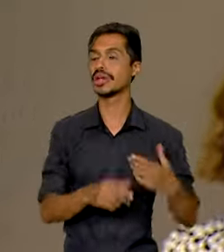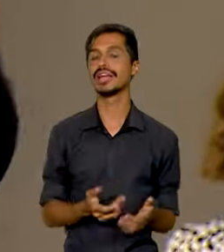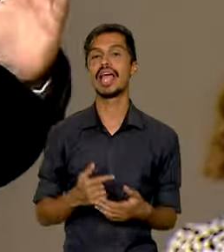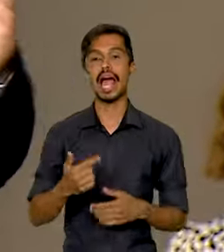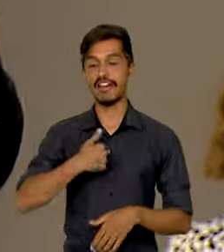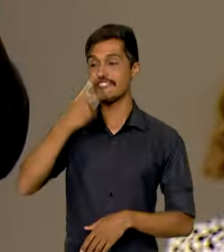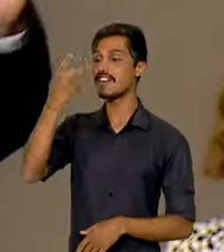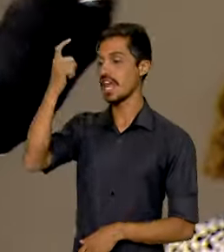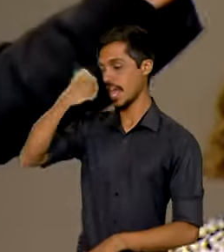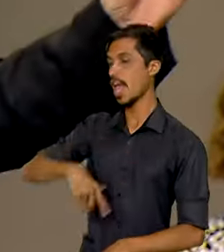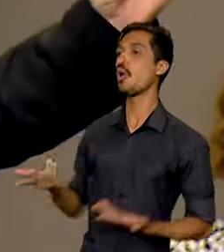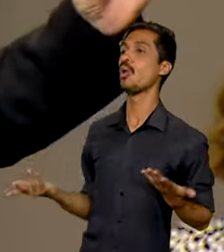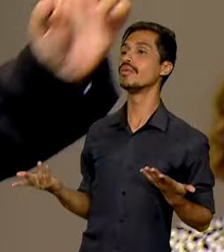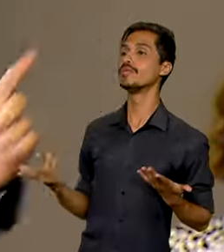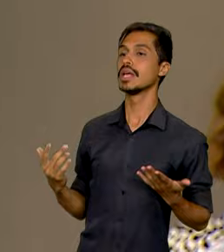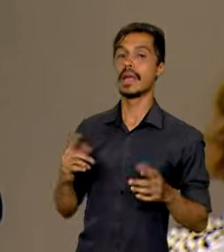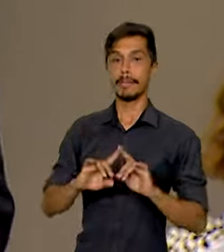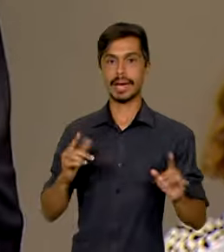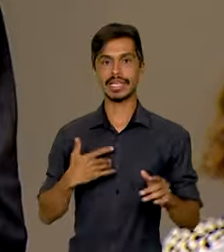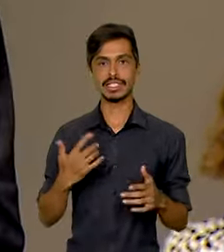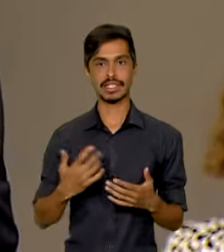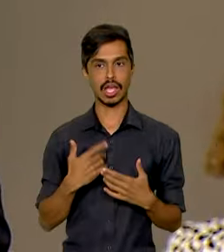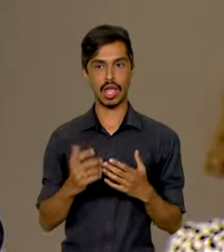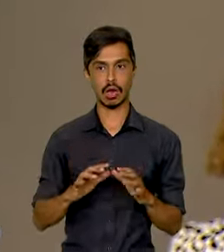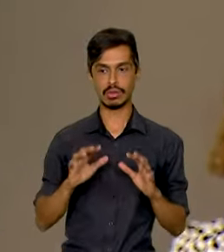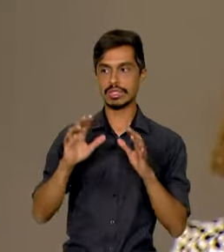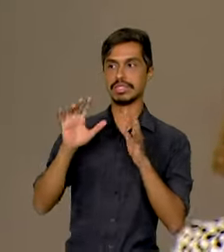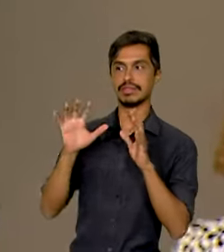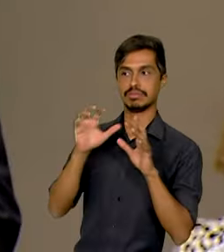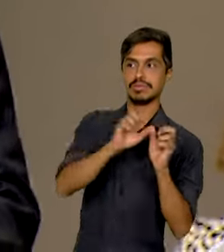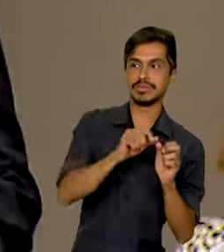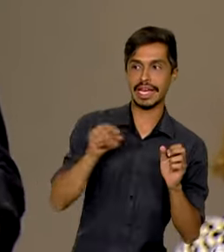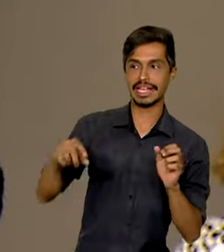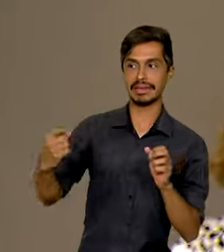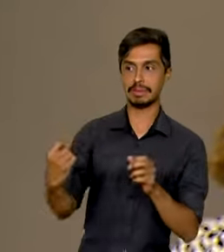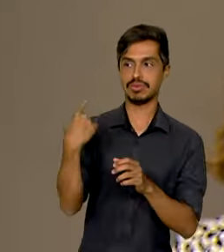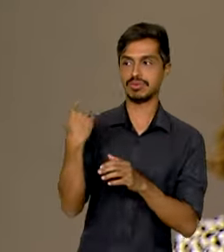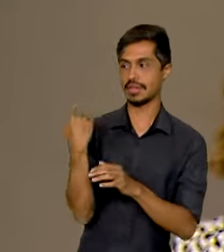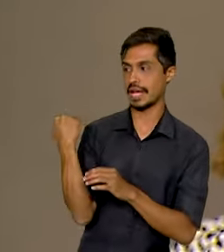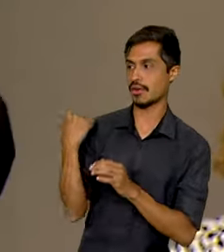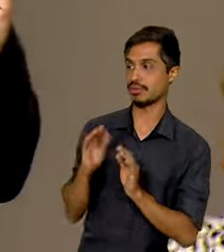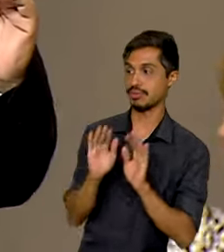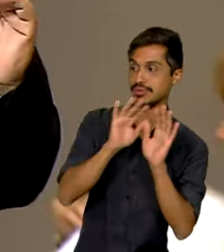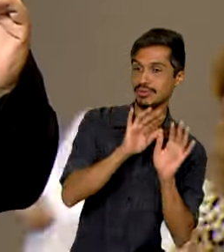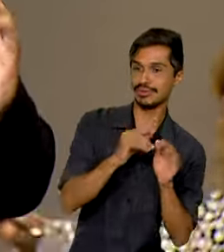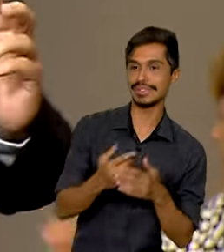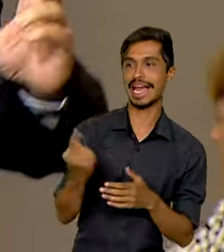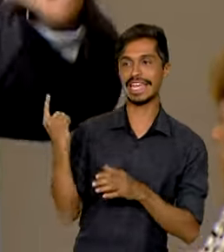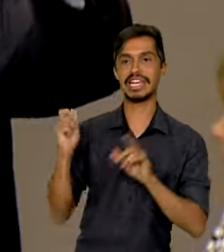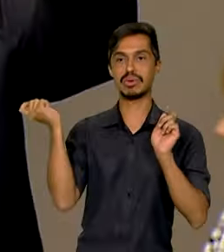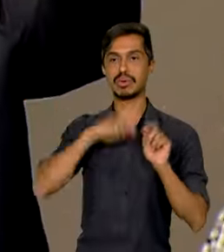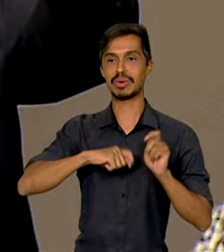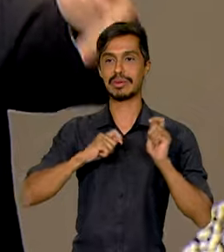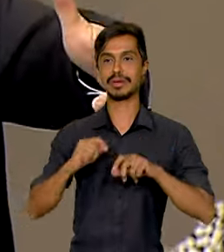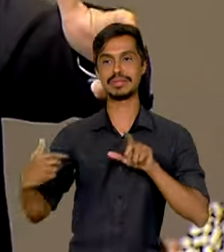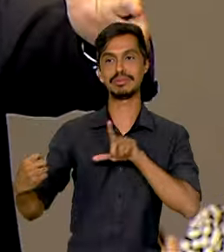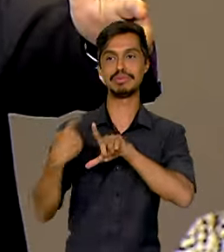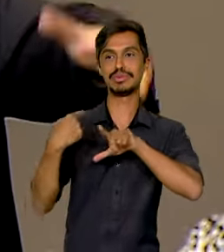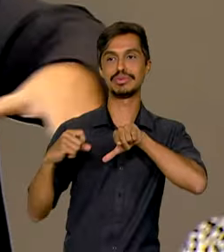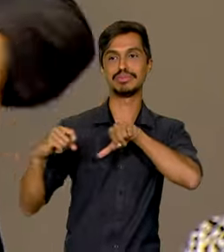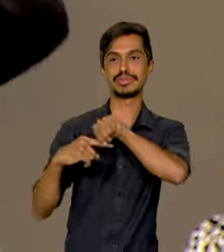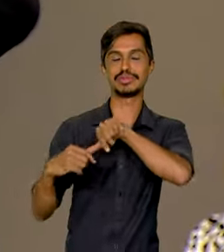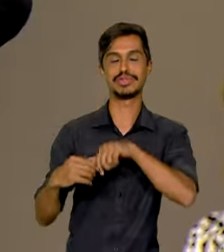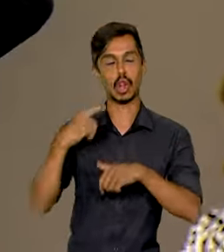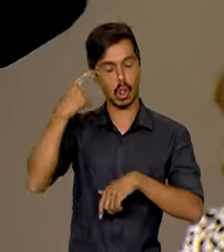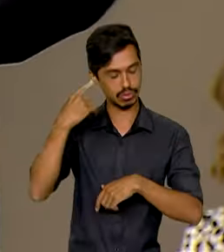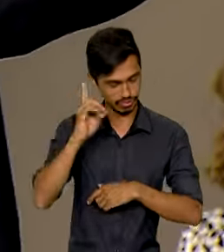gente já combinou o canto, que eu não sou doido de defender a bola. Né? Ele vai bater de um lado, eu vou pular para o outro, está tudo certo. digo essa